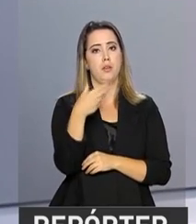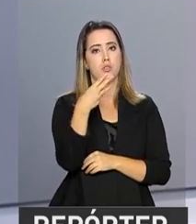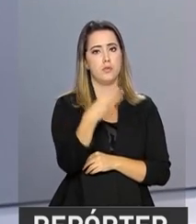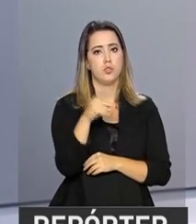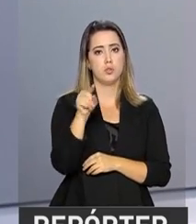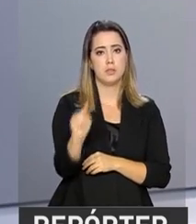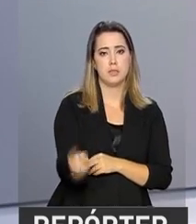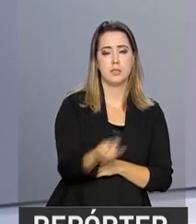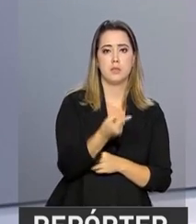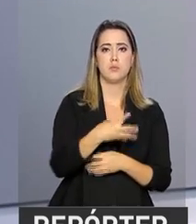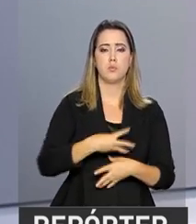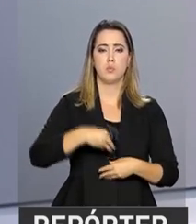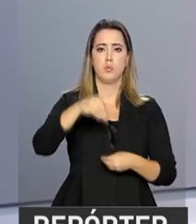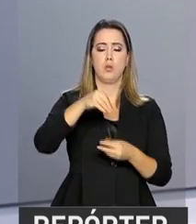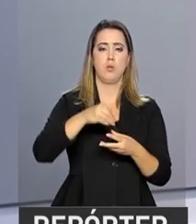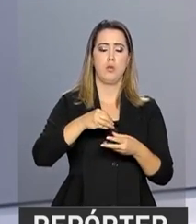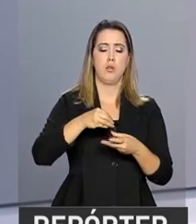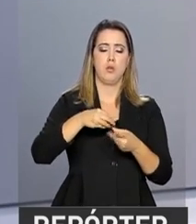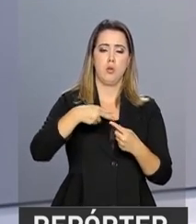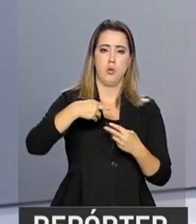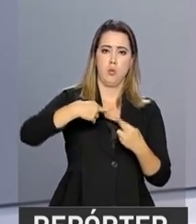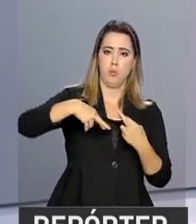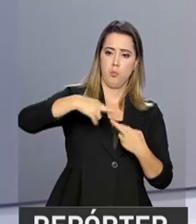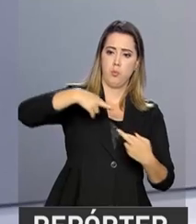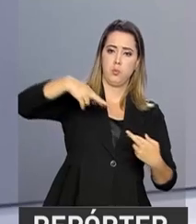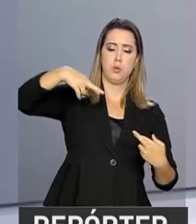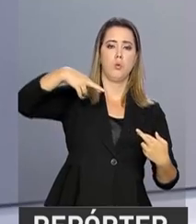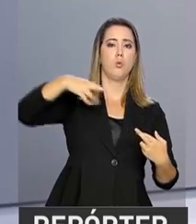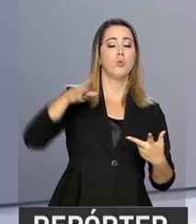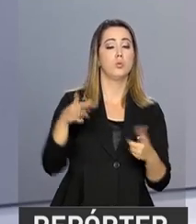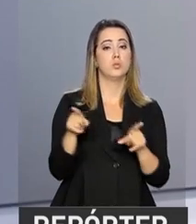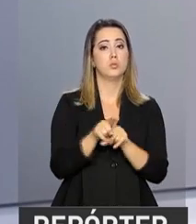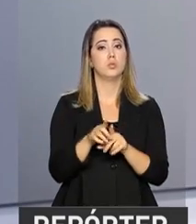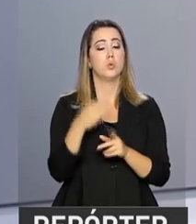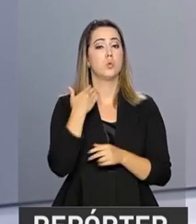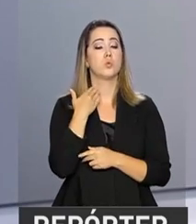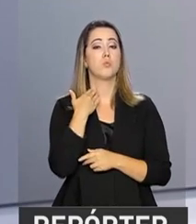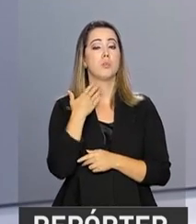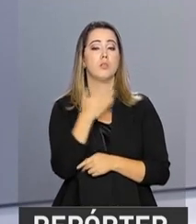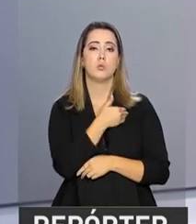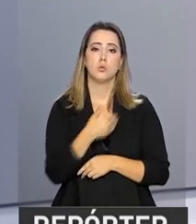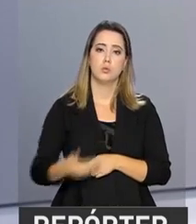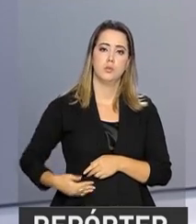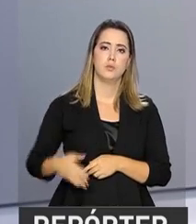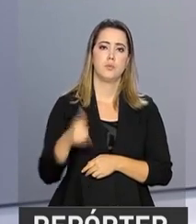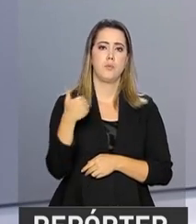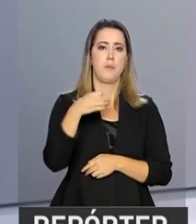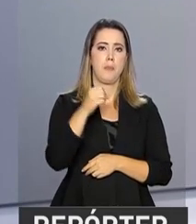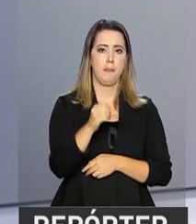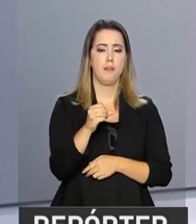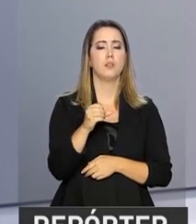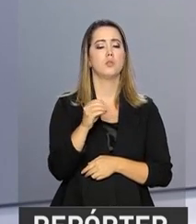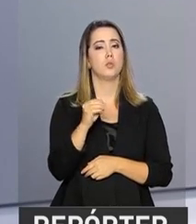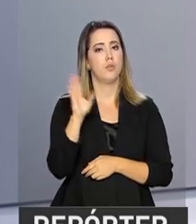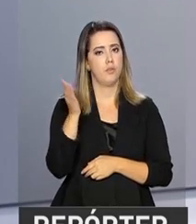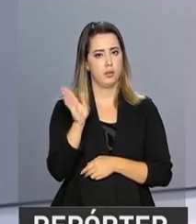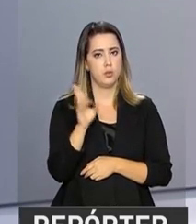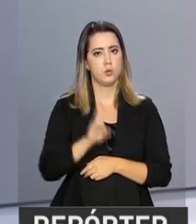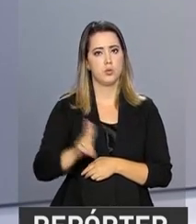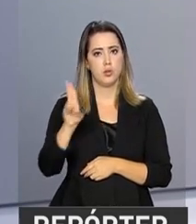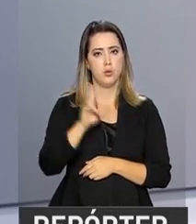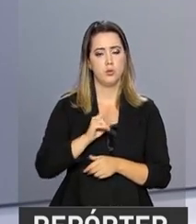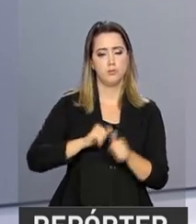mil unidades de cordão umbilical nos bancos públicos do país e cerca de 190 unidades foram utilizadas em